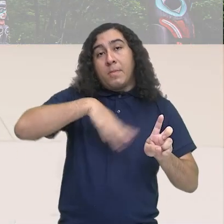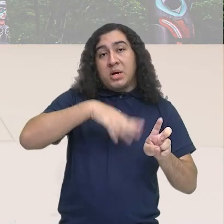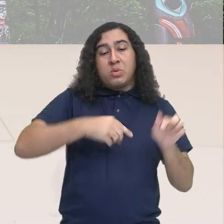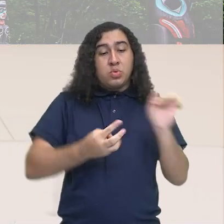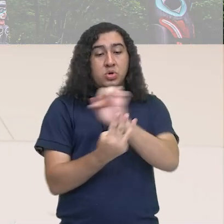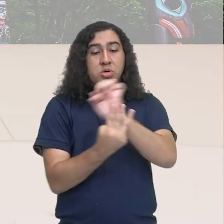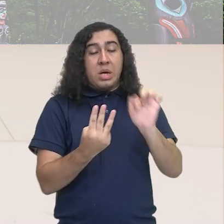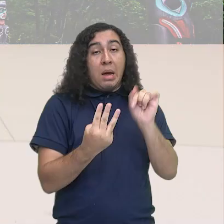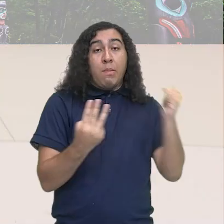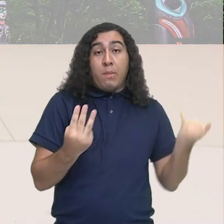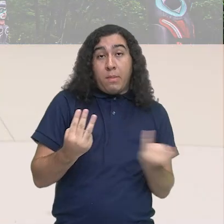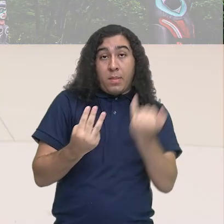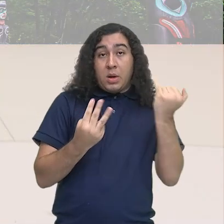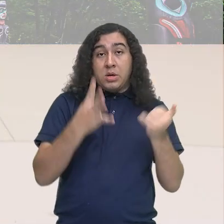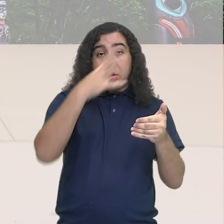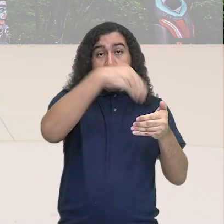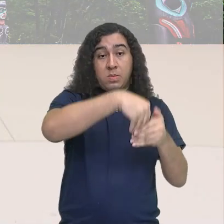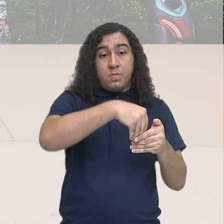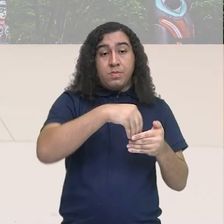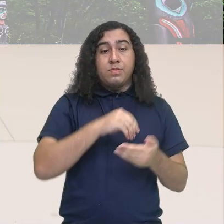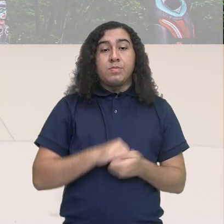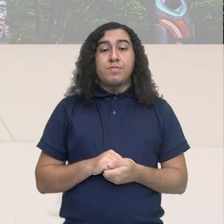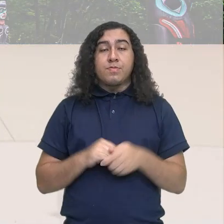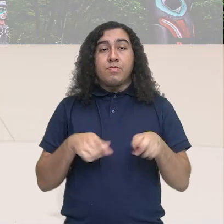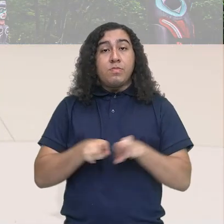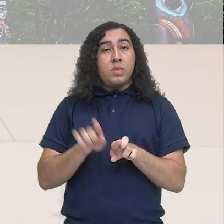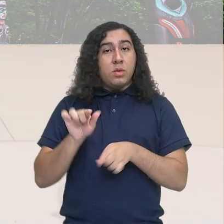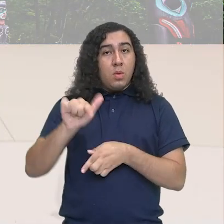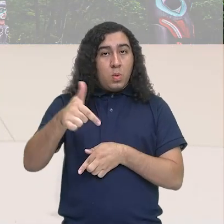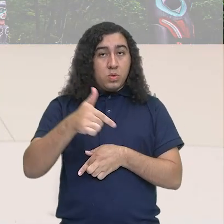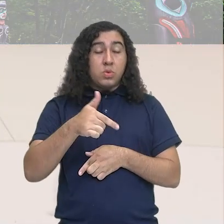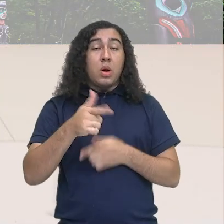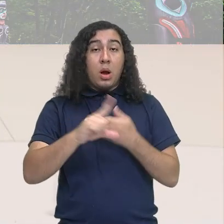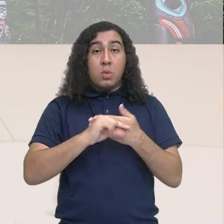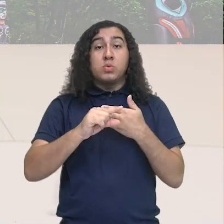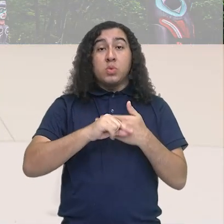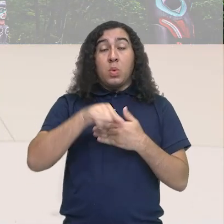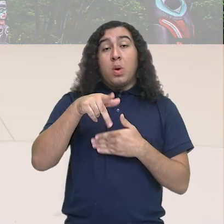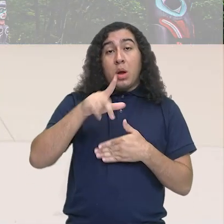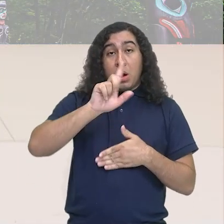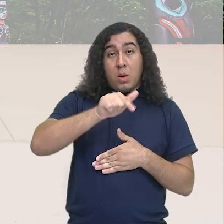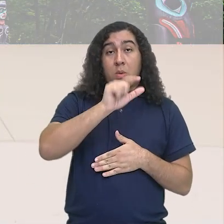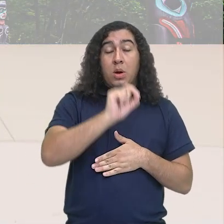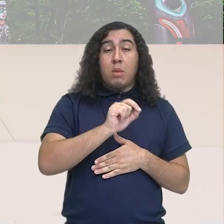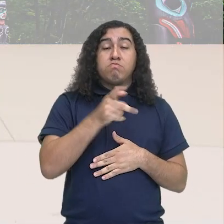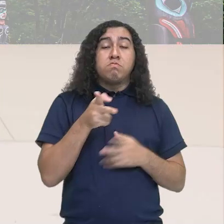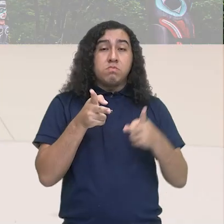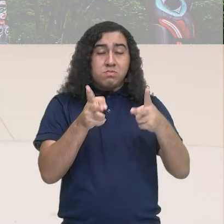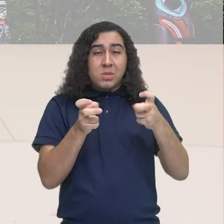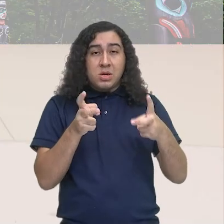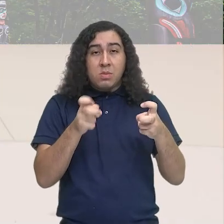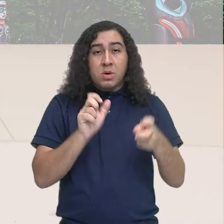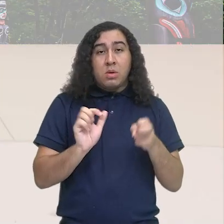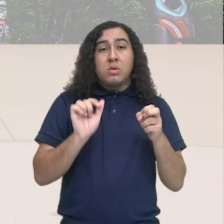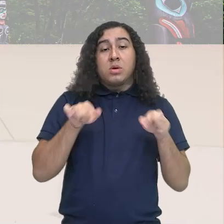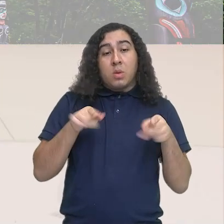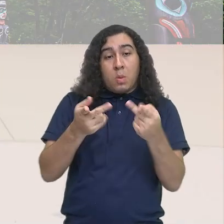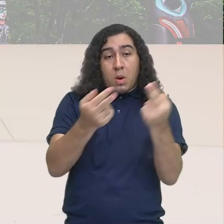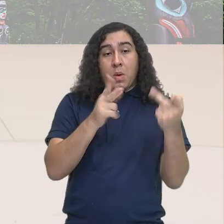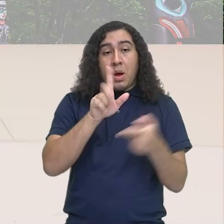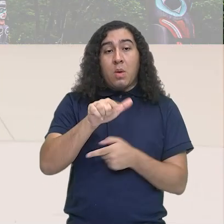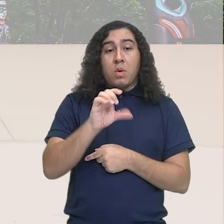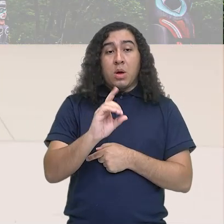muito importantes. Outro autor também que contribui para reforçar esta percepção é Émile